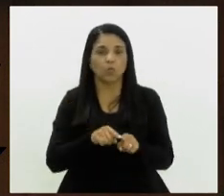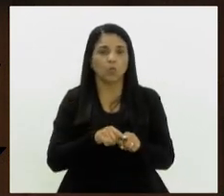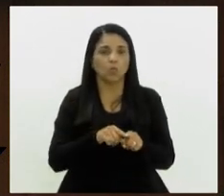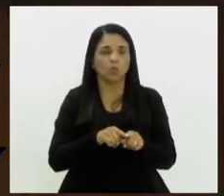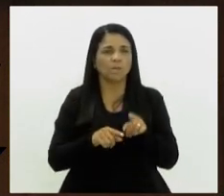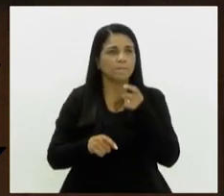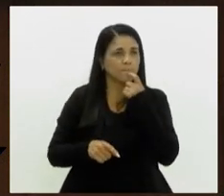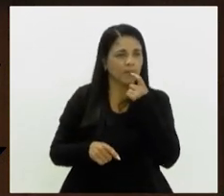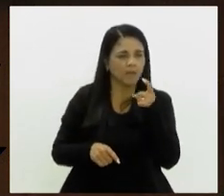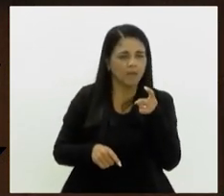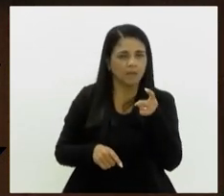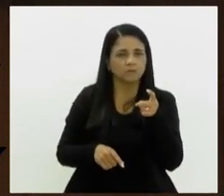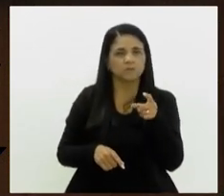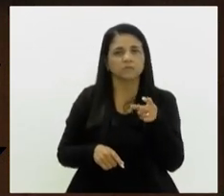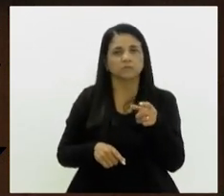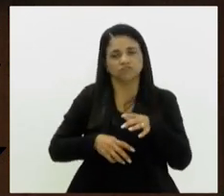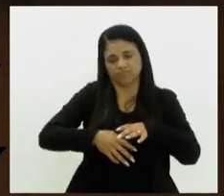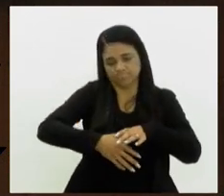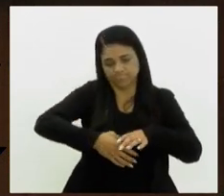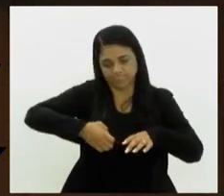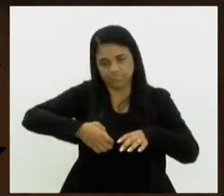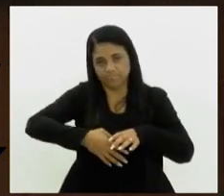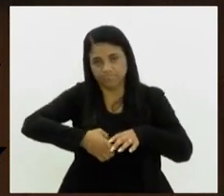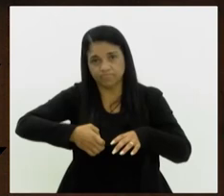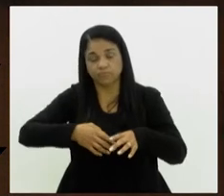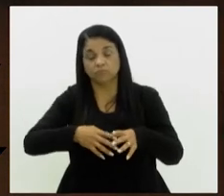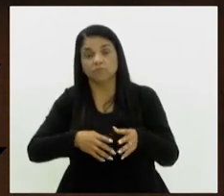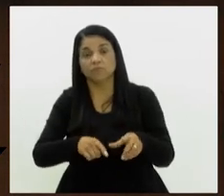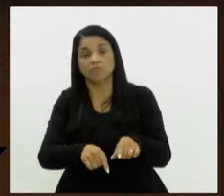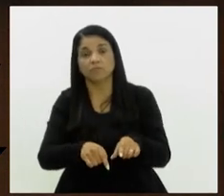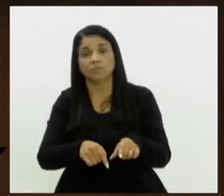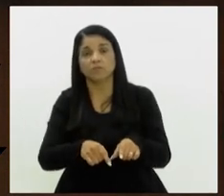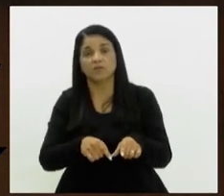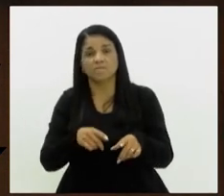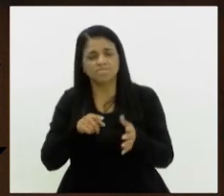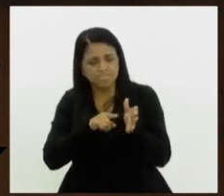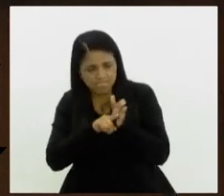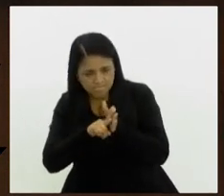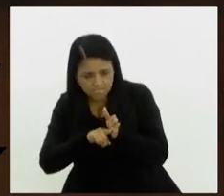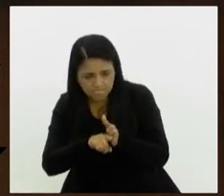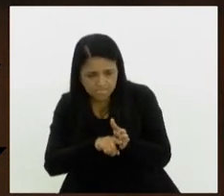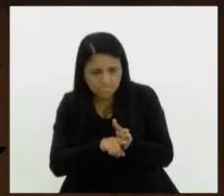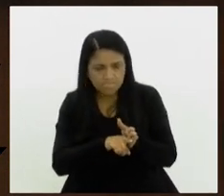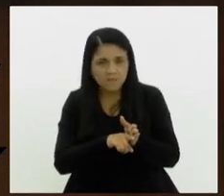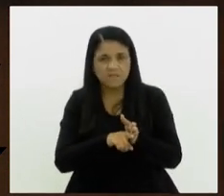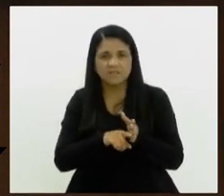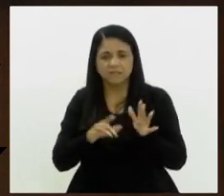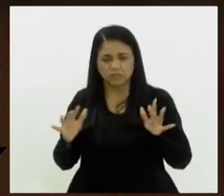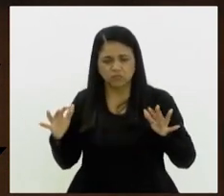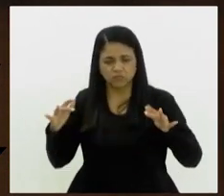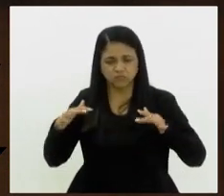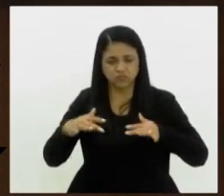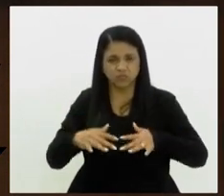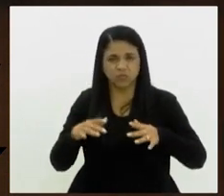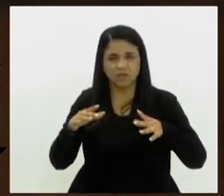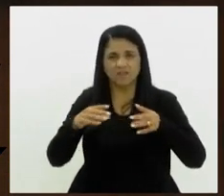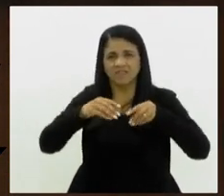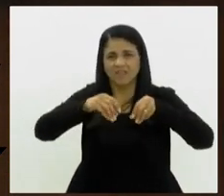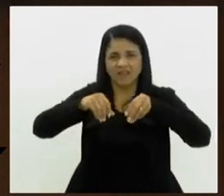vai chegando próximo do ponto de captação, verifiquei que estava tudo muito assoreado, o que estava inundando